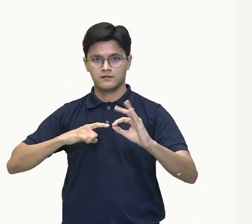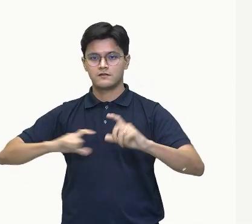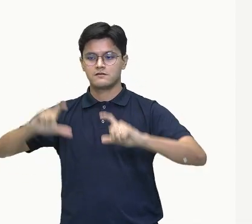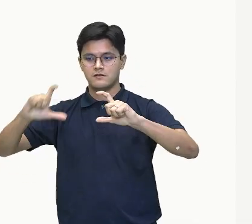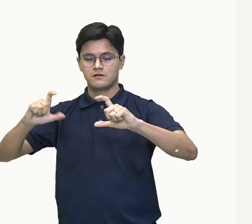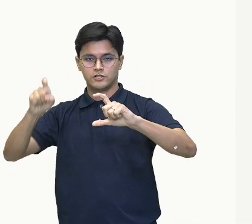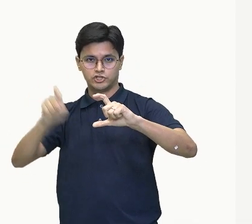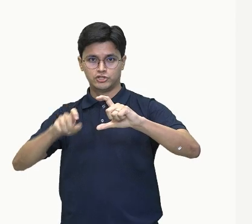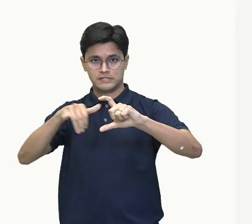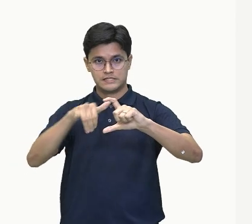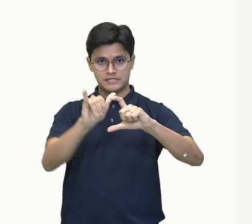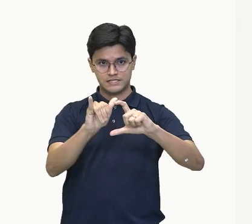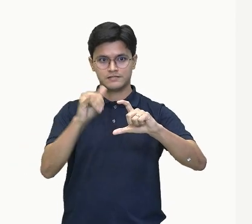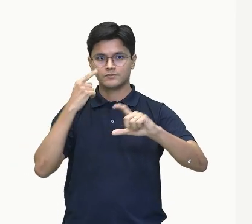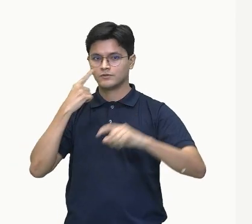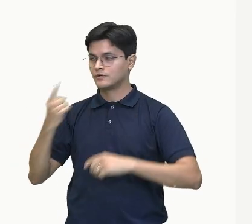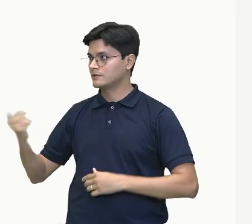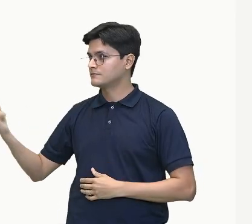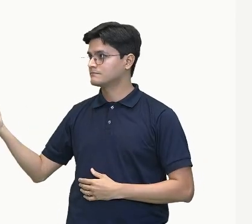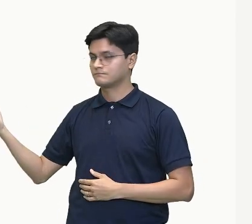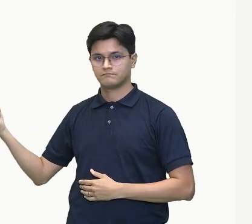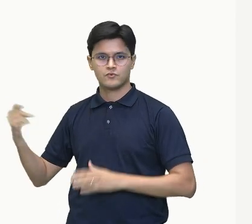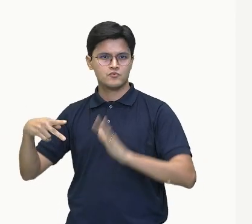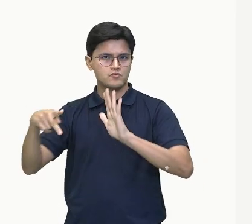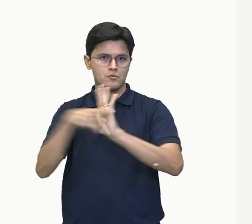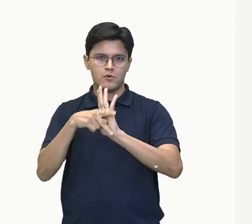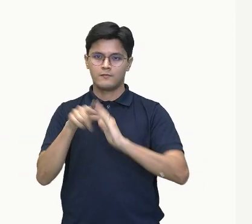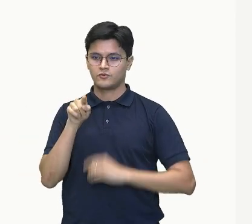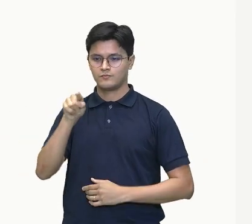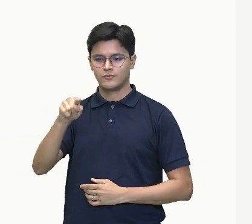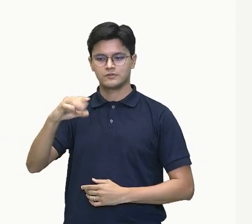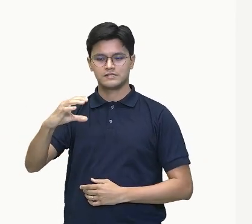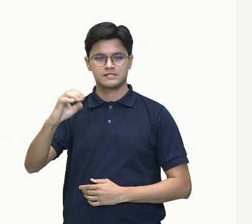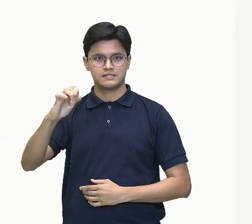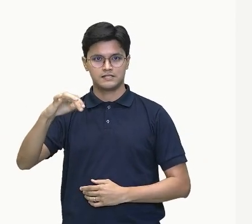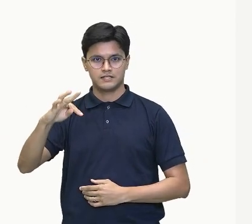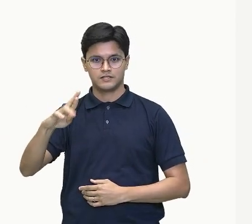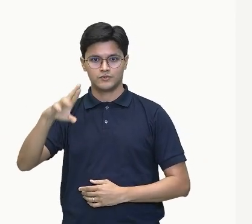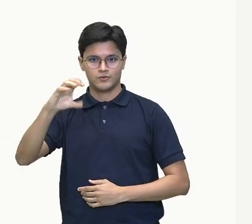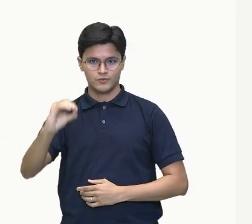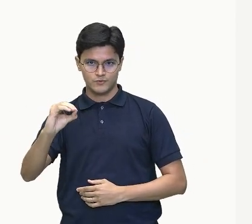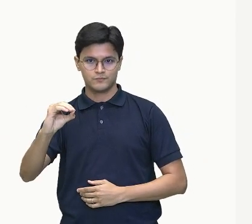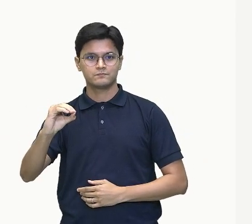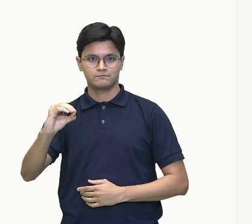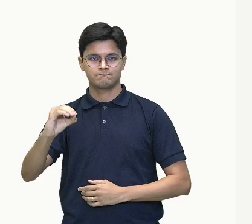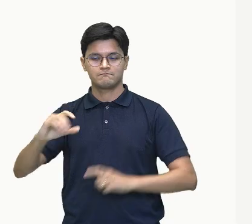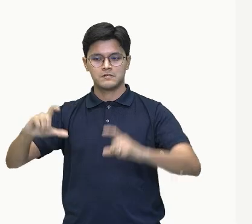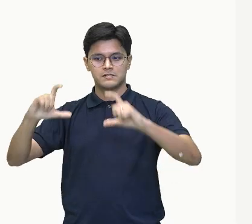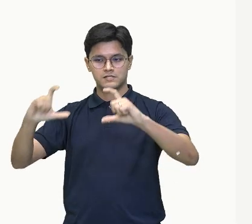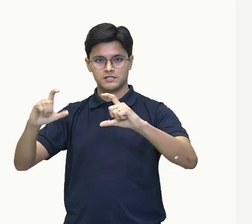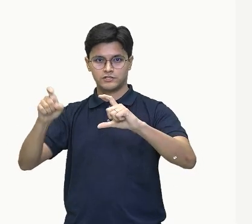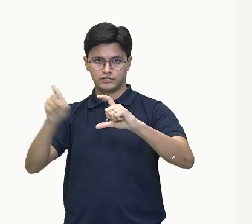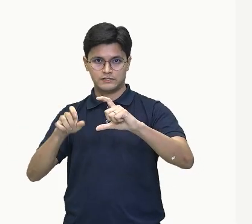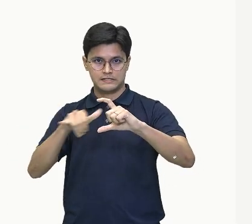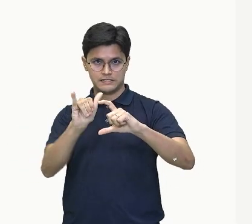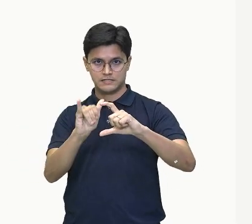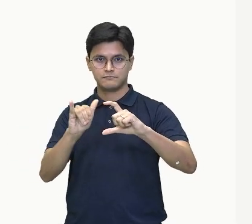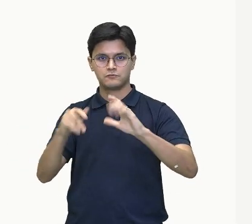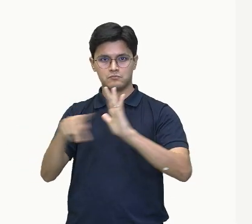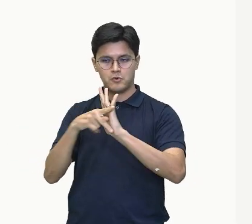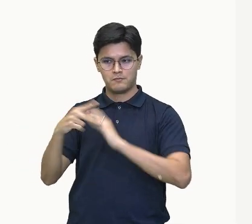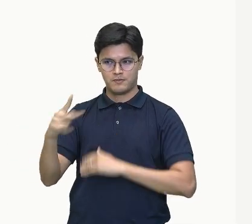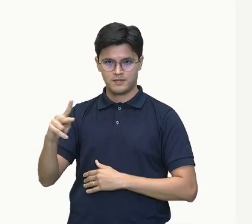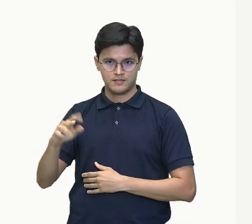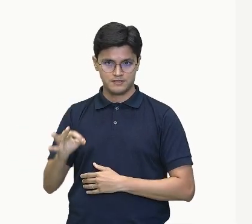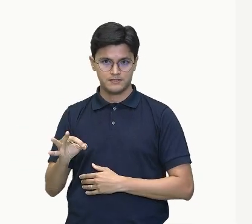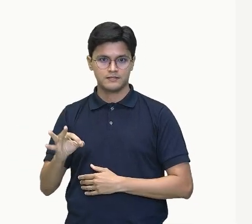tá? Essas coordenadas que nós temos aqui são as coordenadas do centro da circunferência. Então, ele vai estar posicionado aqui no